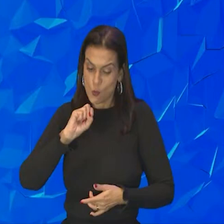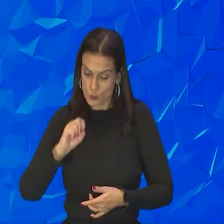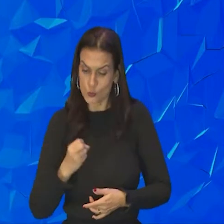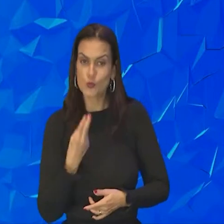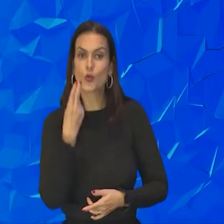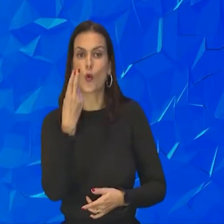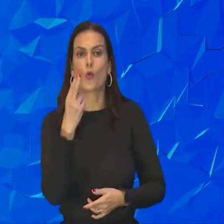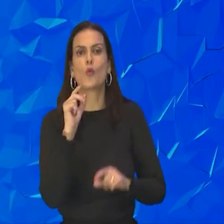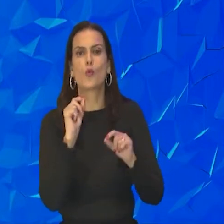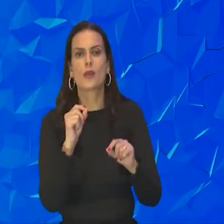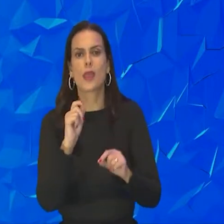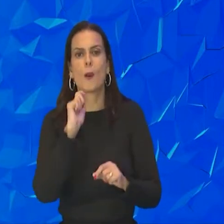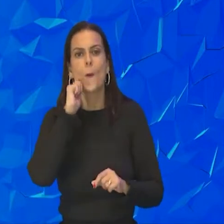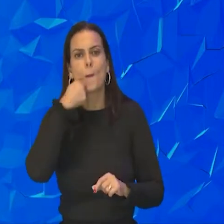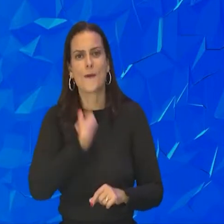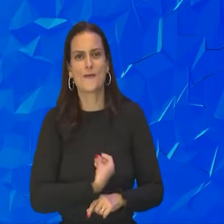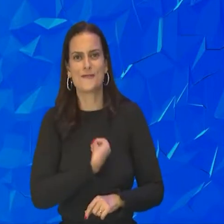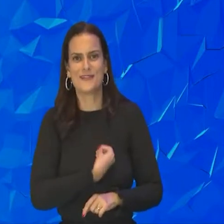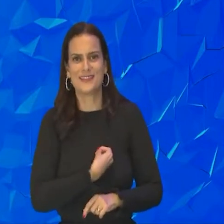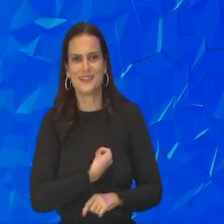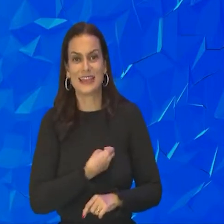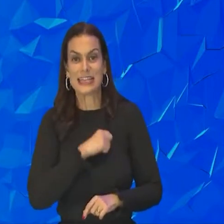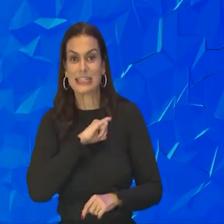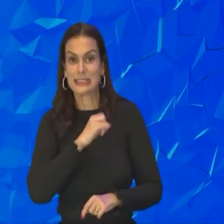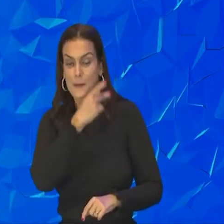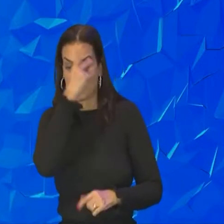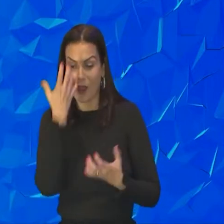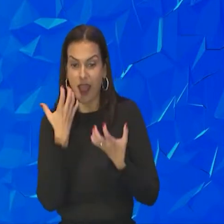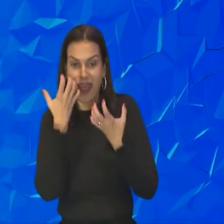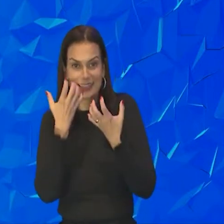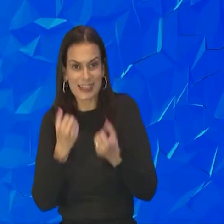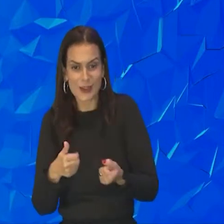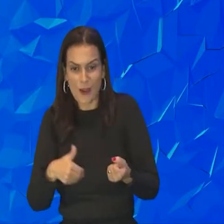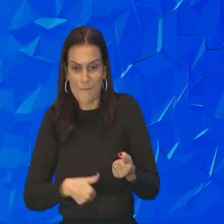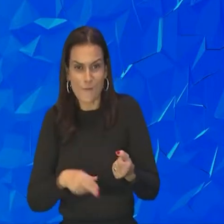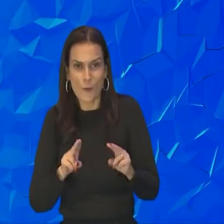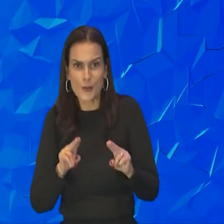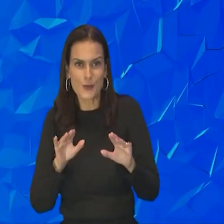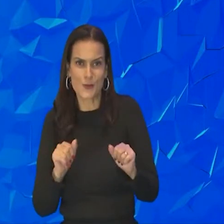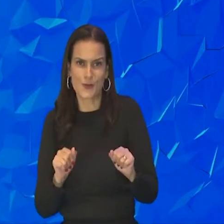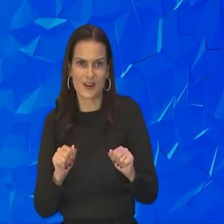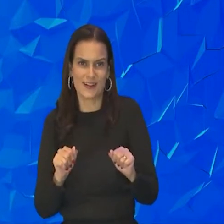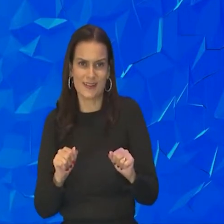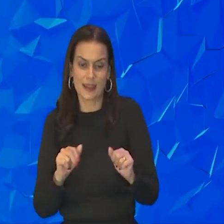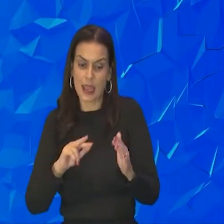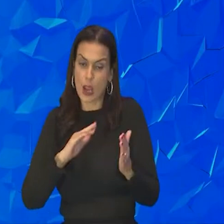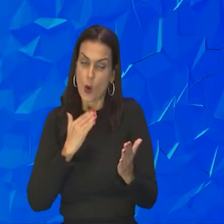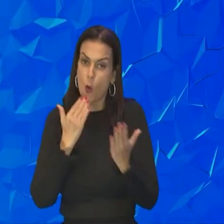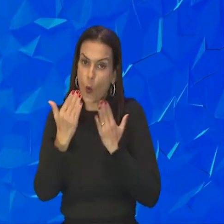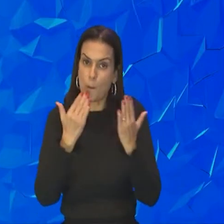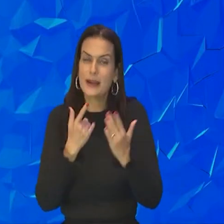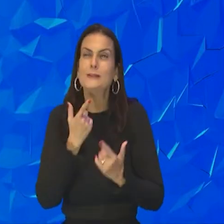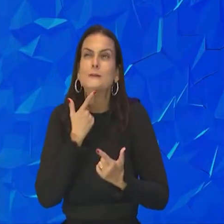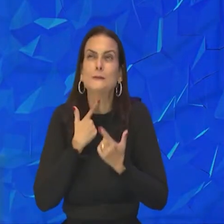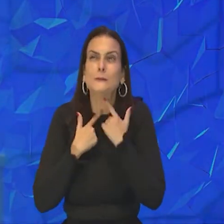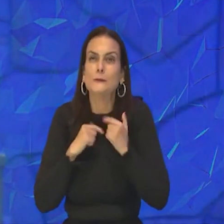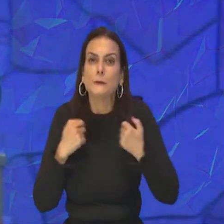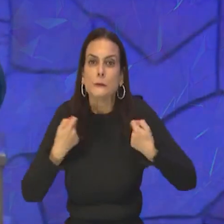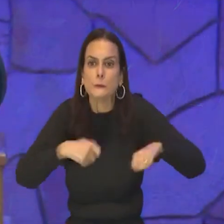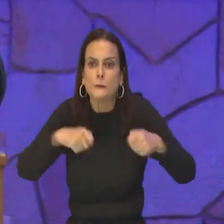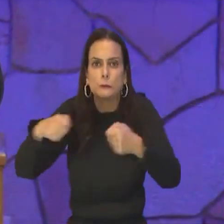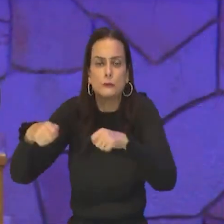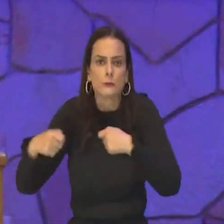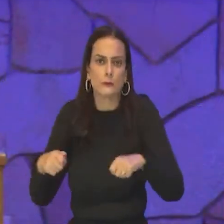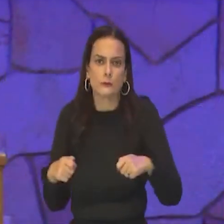da vida, o que vem a mim jamais terá fome, e o que crê em mim jamais terá sede. Vejam que no